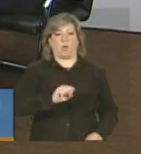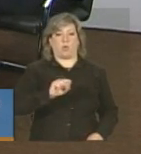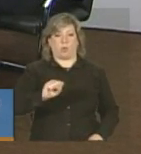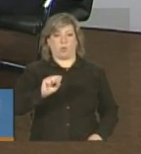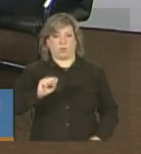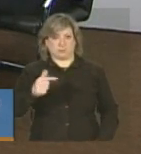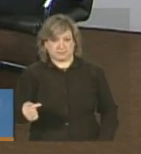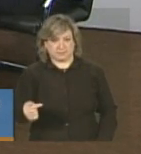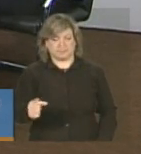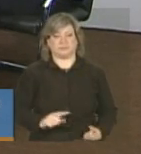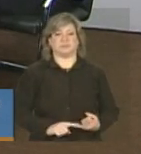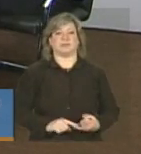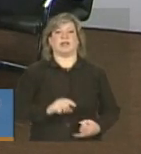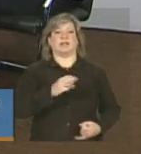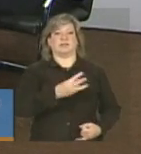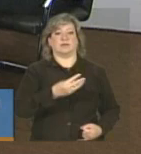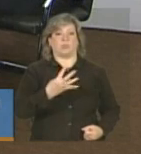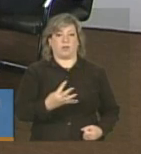3433-8887,